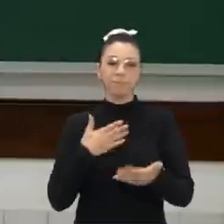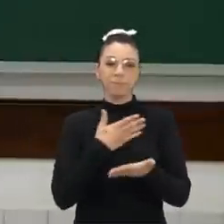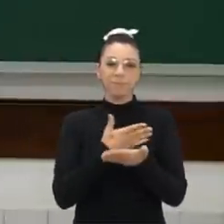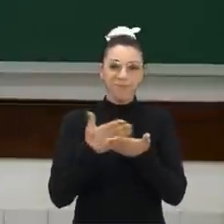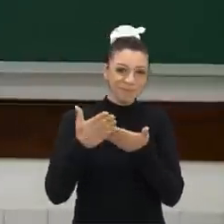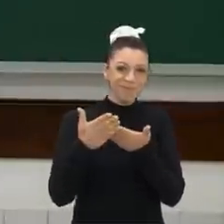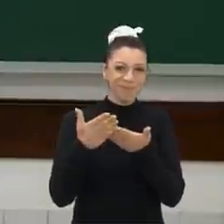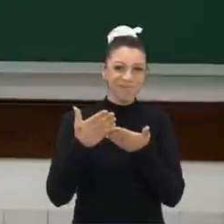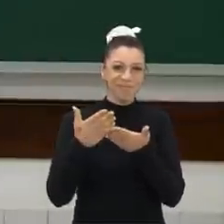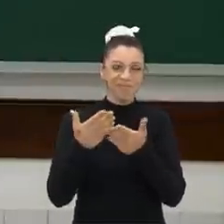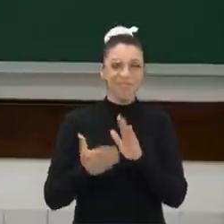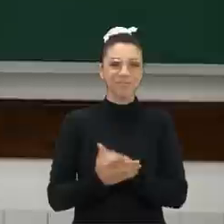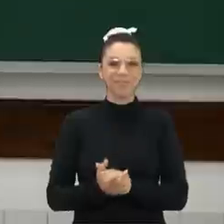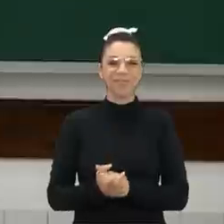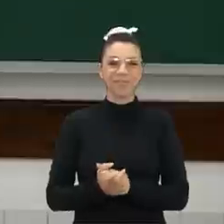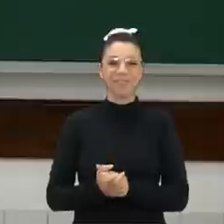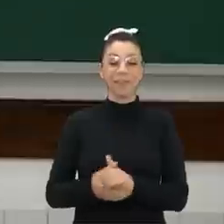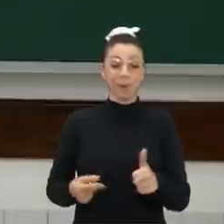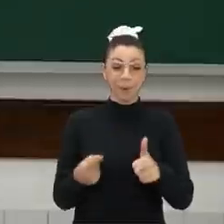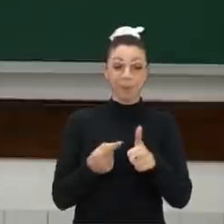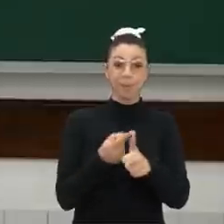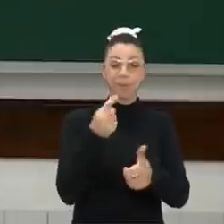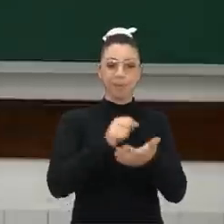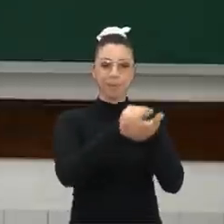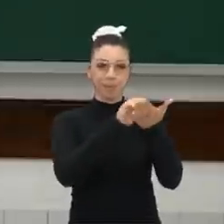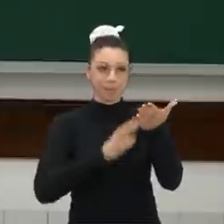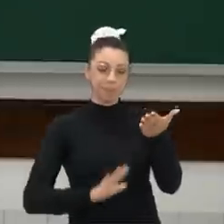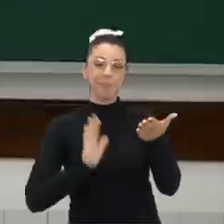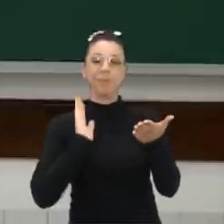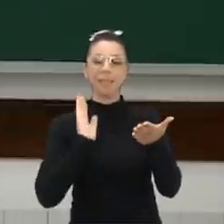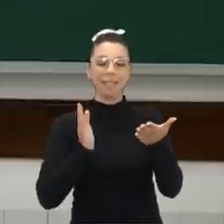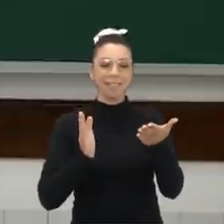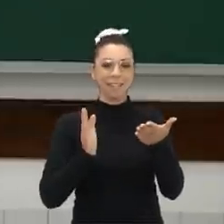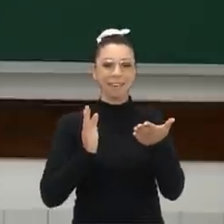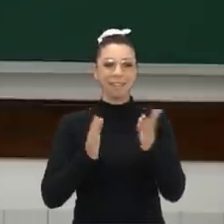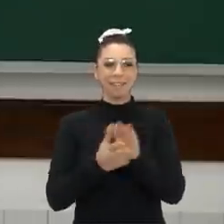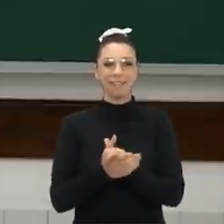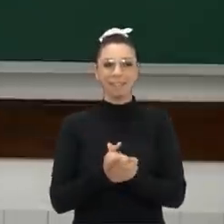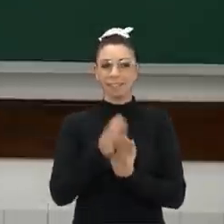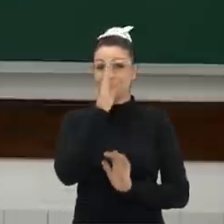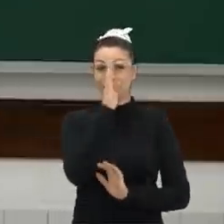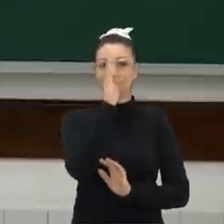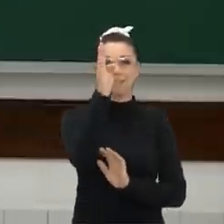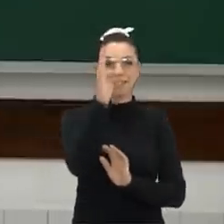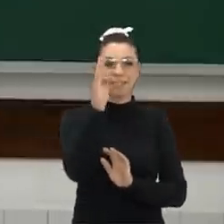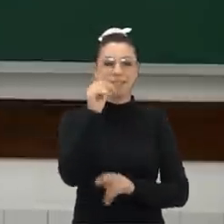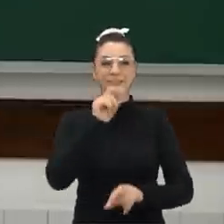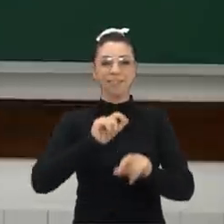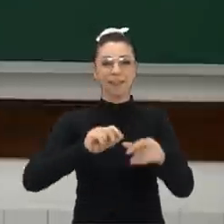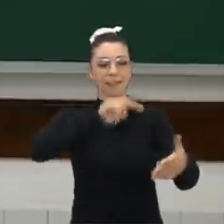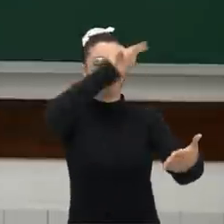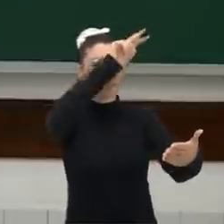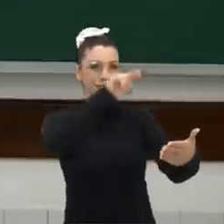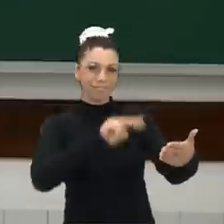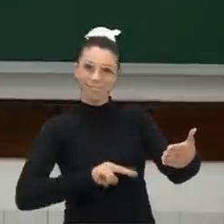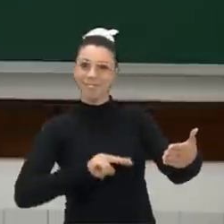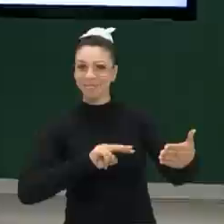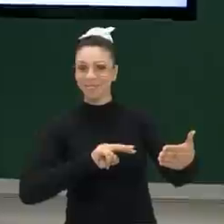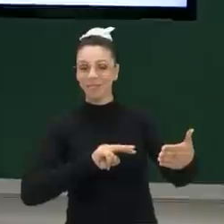começar então? Na nossa primeira atividade, nós já vamos direto para uma